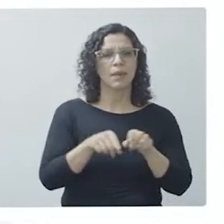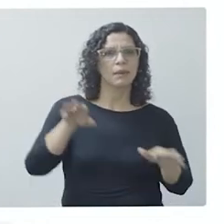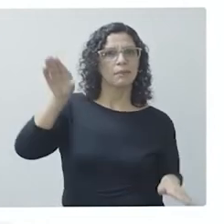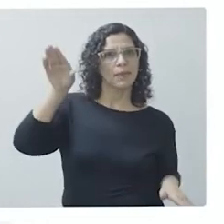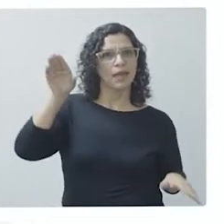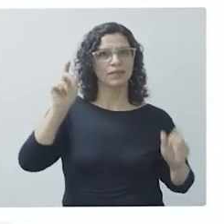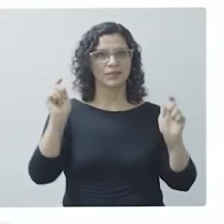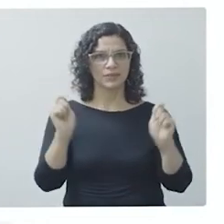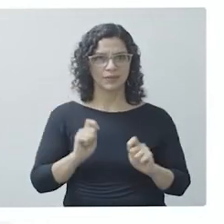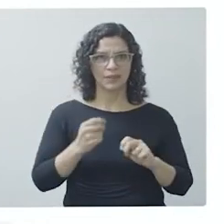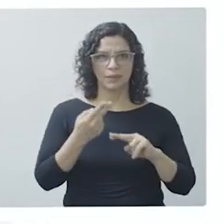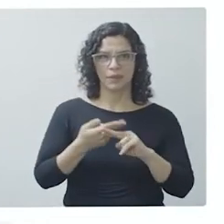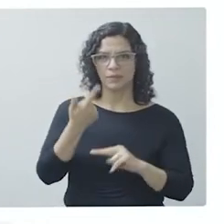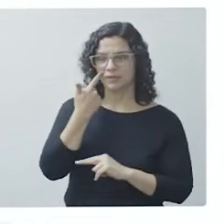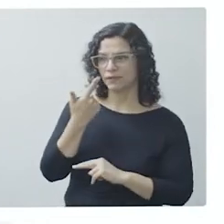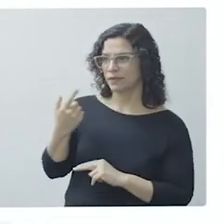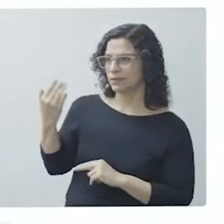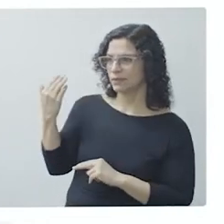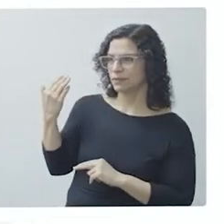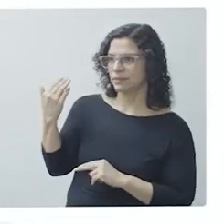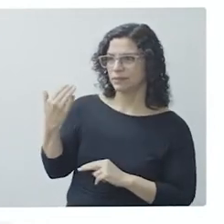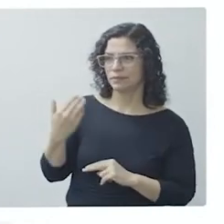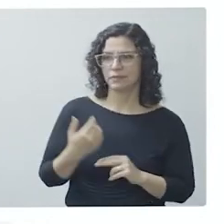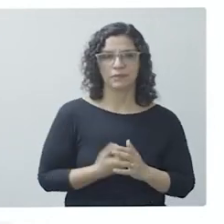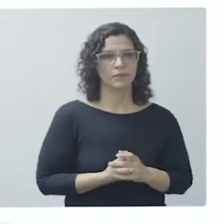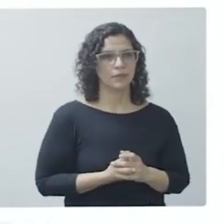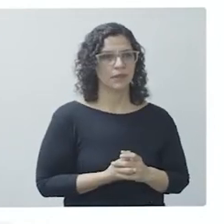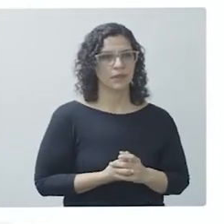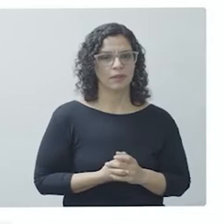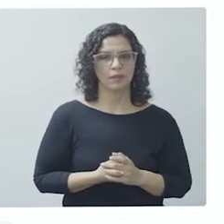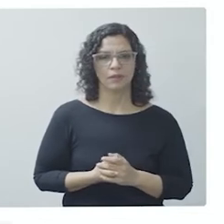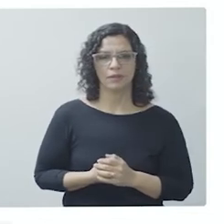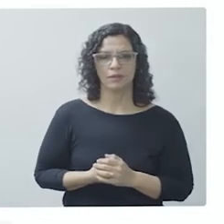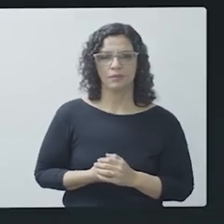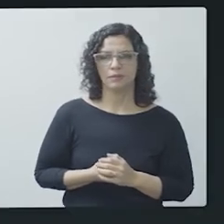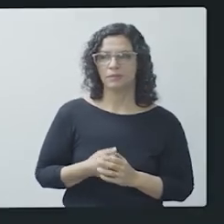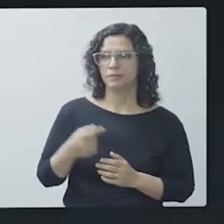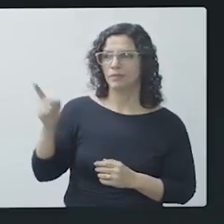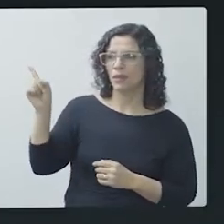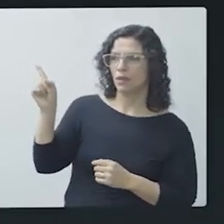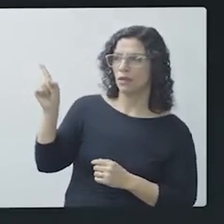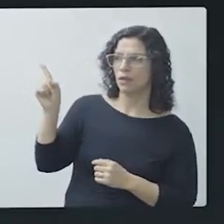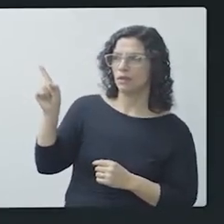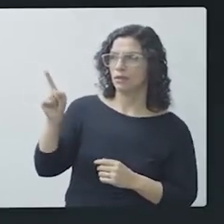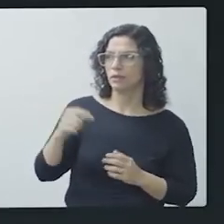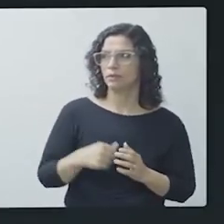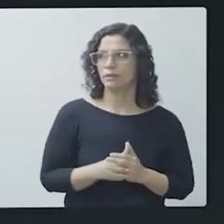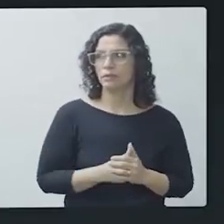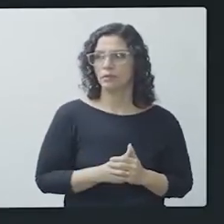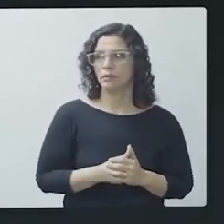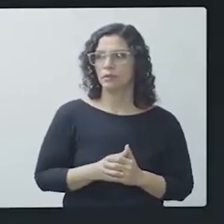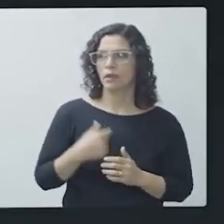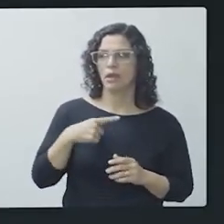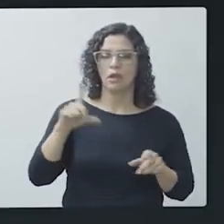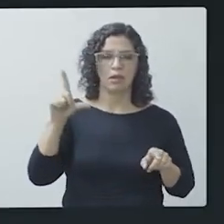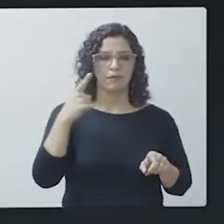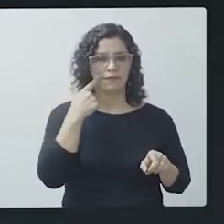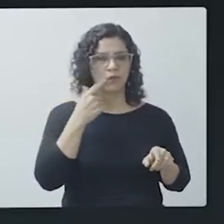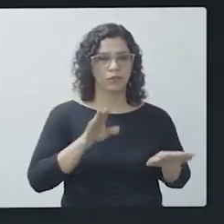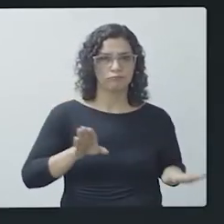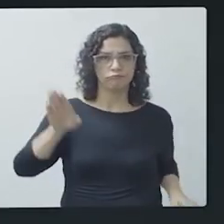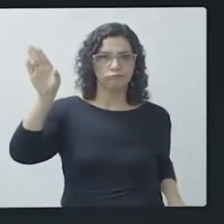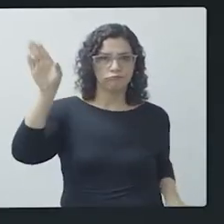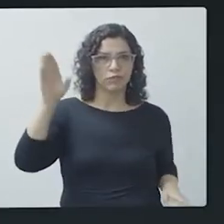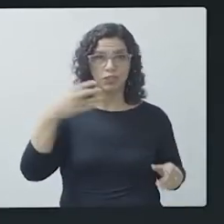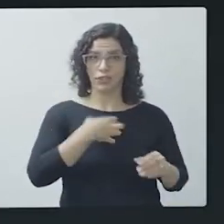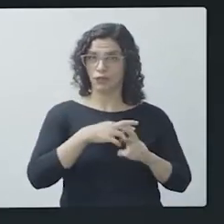Ah, ele levantou o braço, o outro ficou Não, é um para